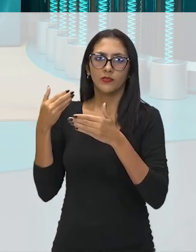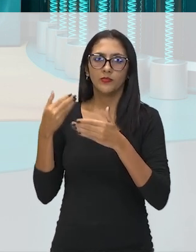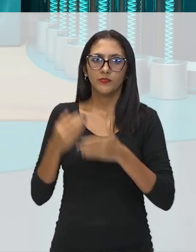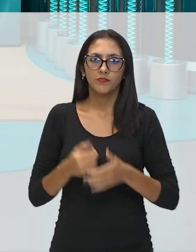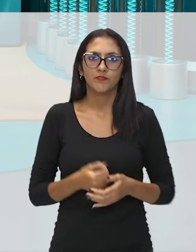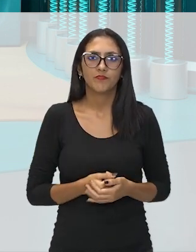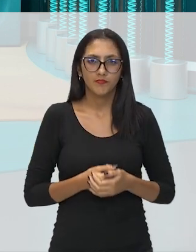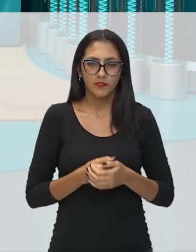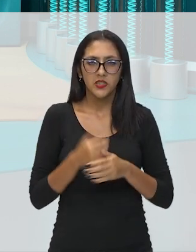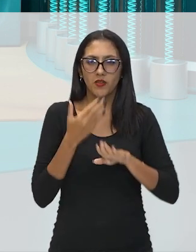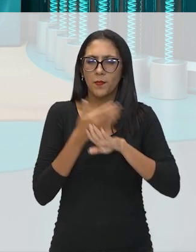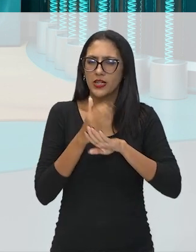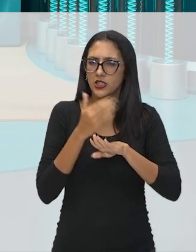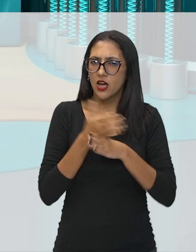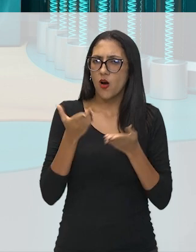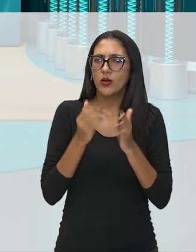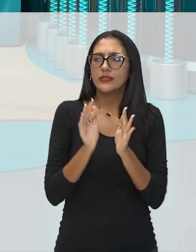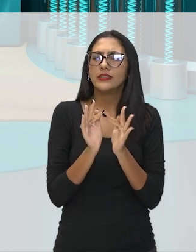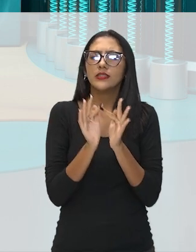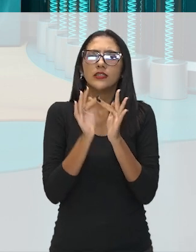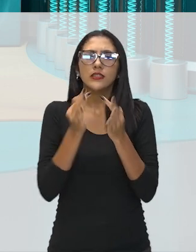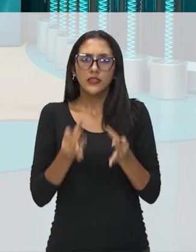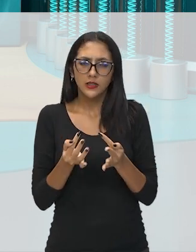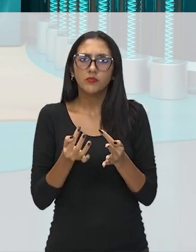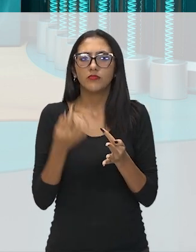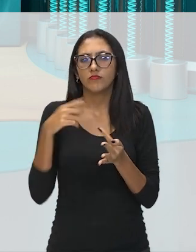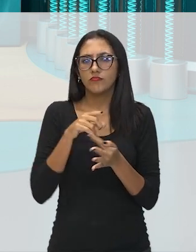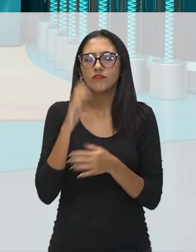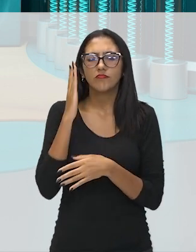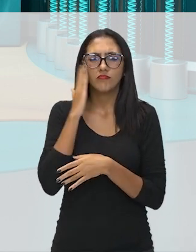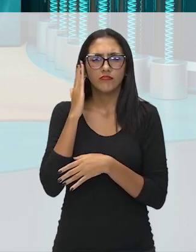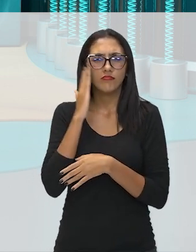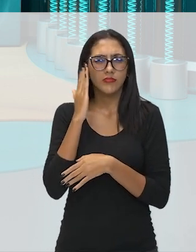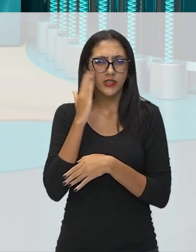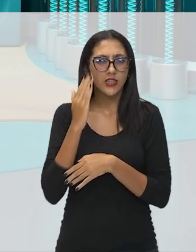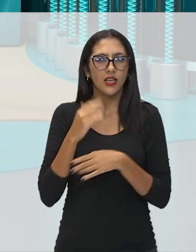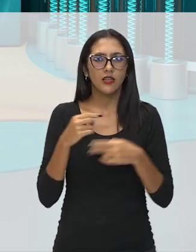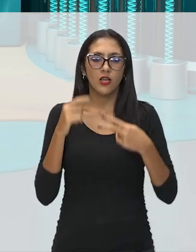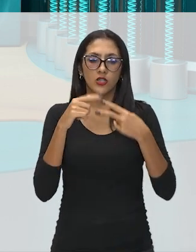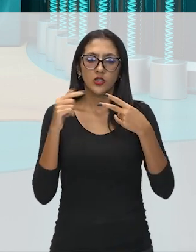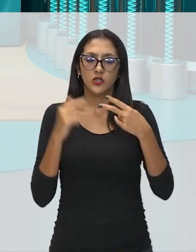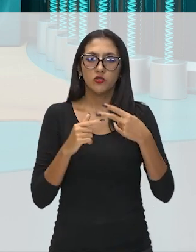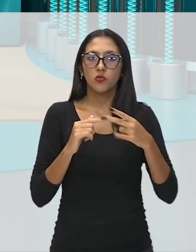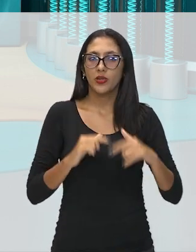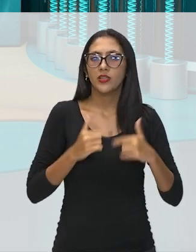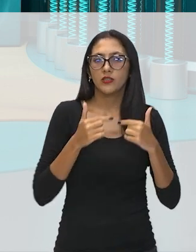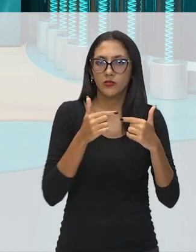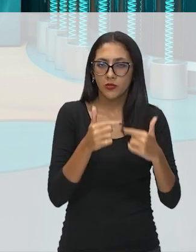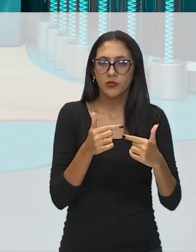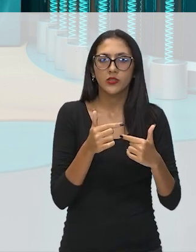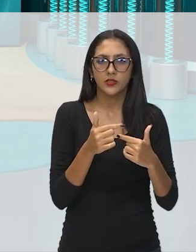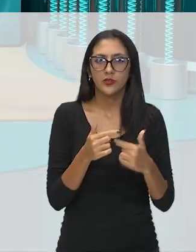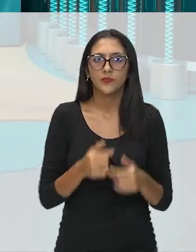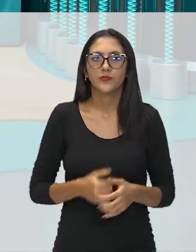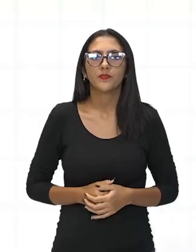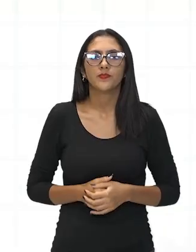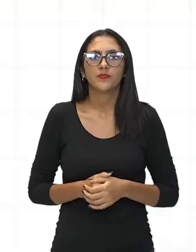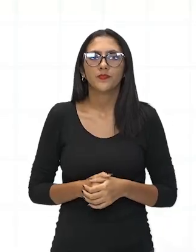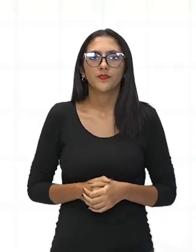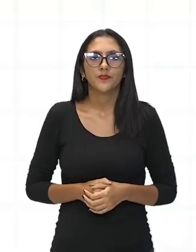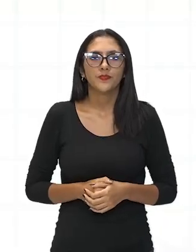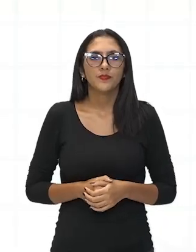uma forma mais simples para que vocês possam compreender essas duas orações em tempos verbais aí diferentes. Pay